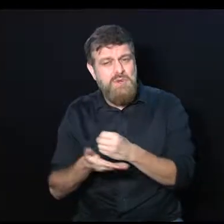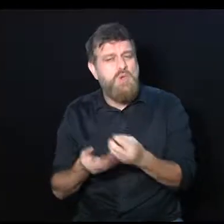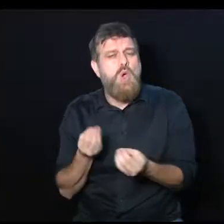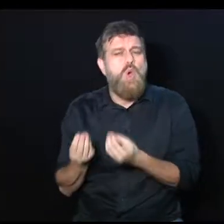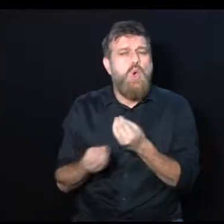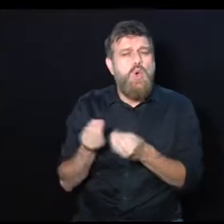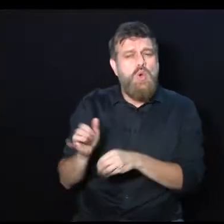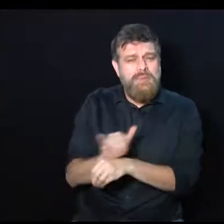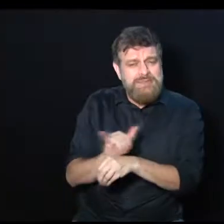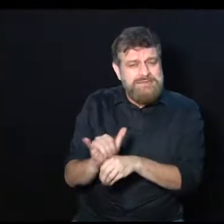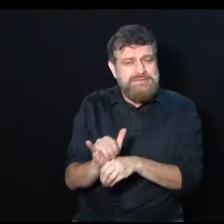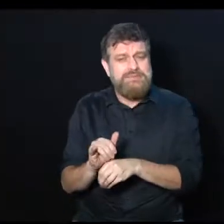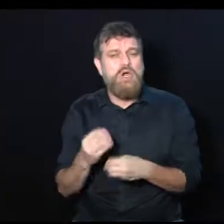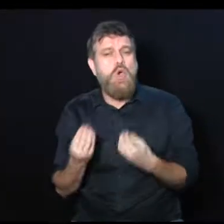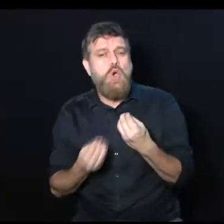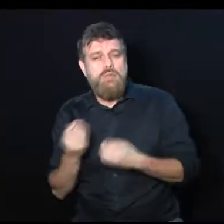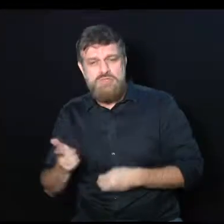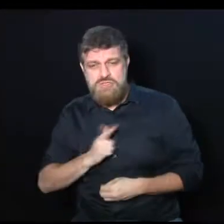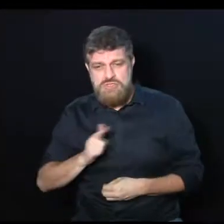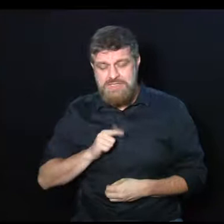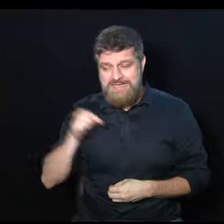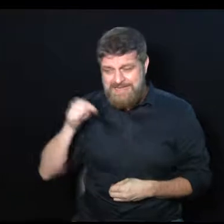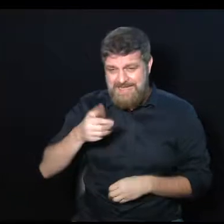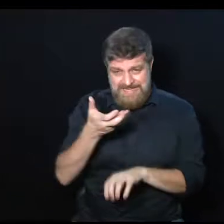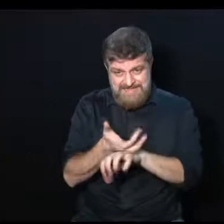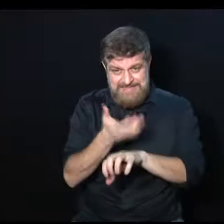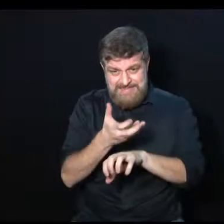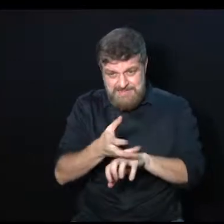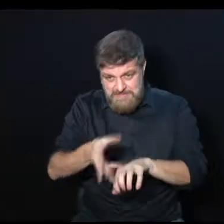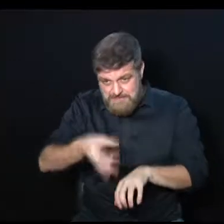deve, do que a gente tem de toxicologia e toxinologia clínica.